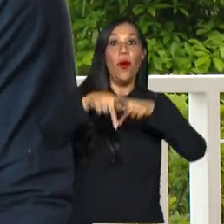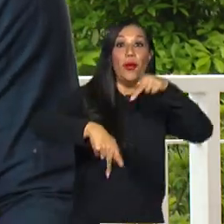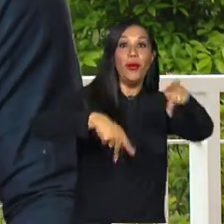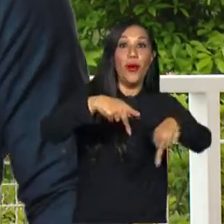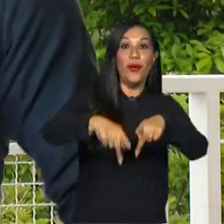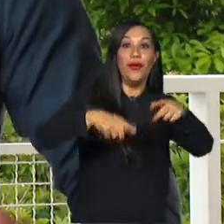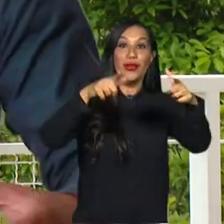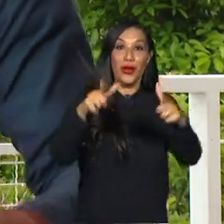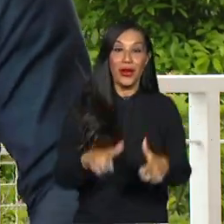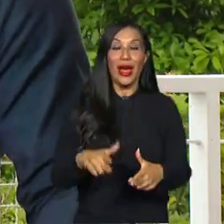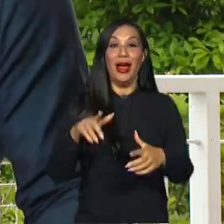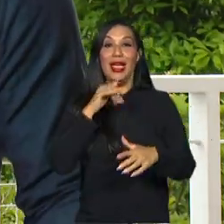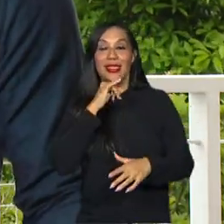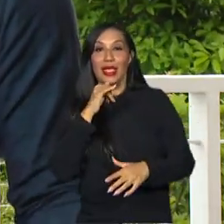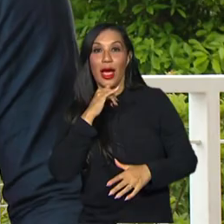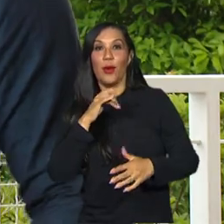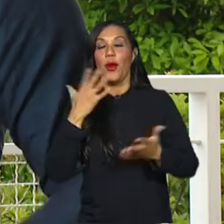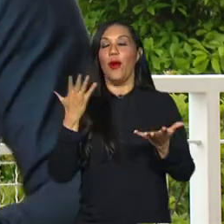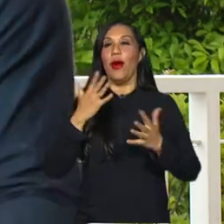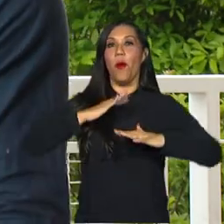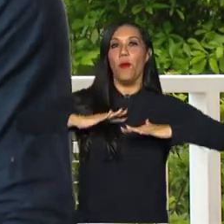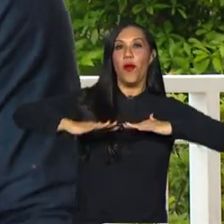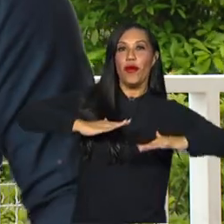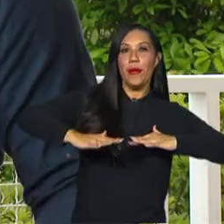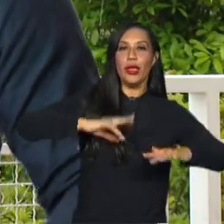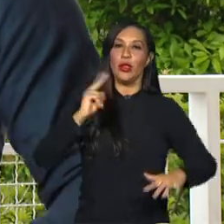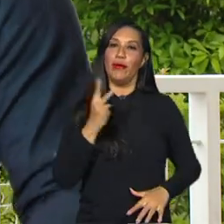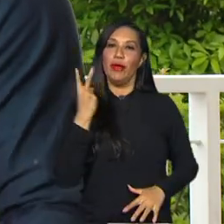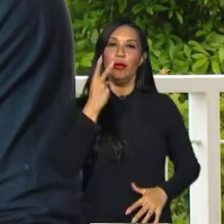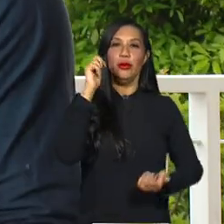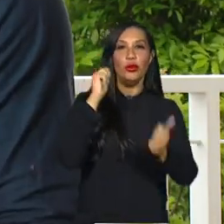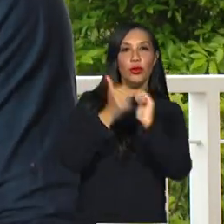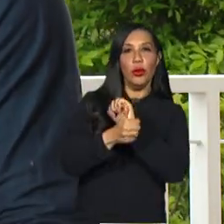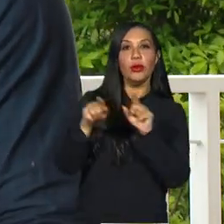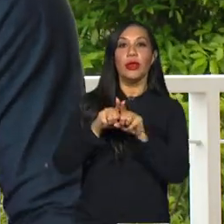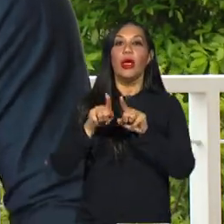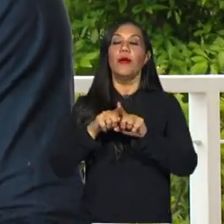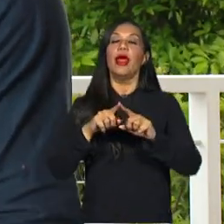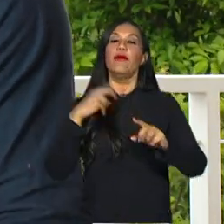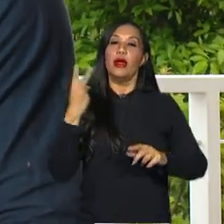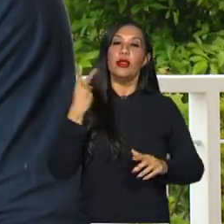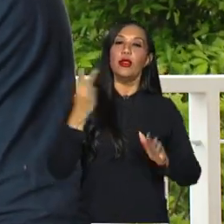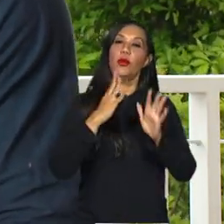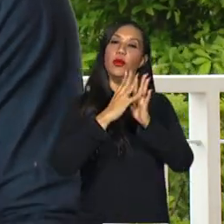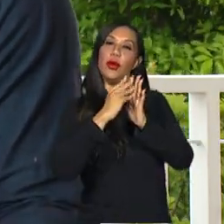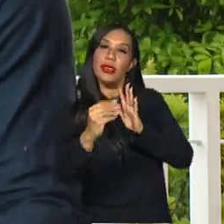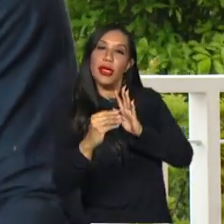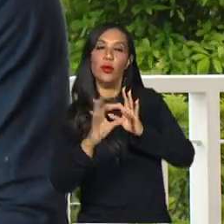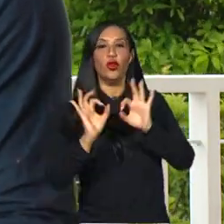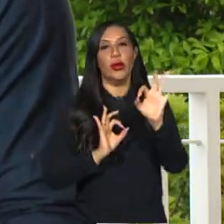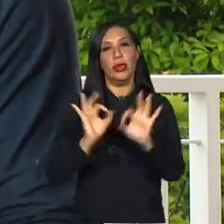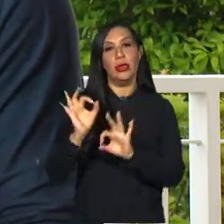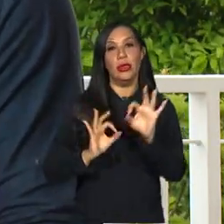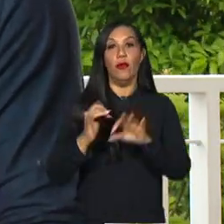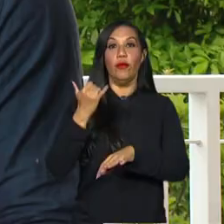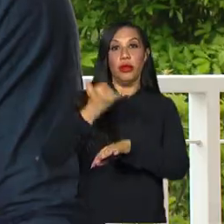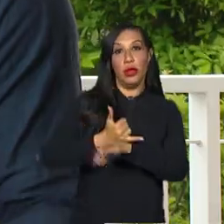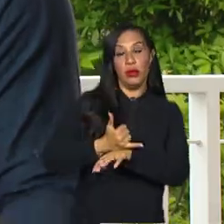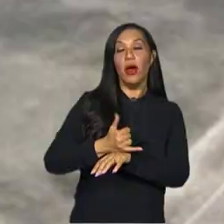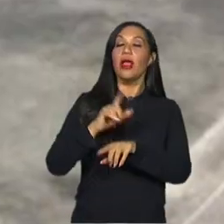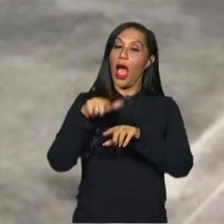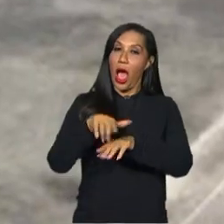questão de você criar grandes monumentos, né? Que valorizem o esporte, mas que valorizem um modelo de civilização, de organização. Volta Redonda é